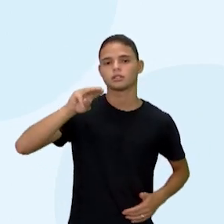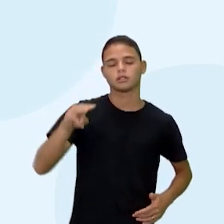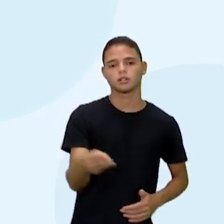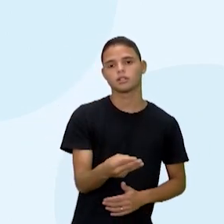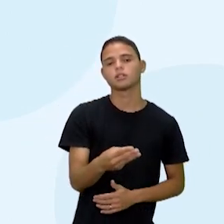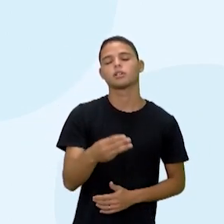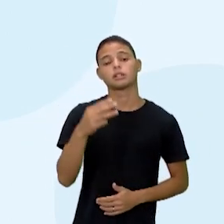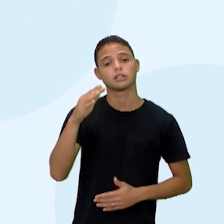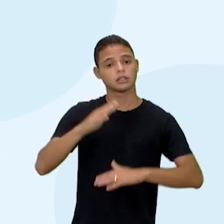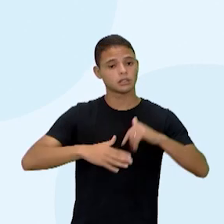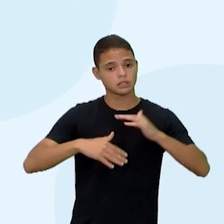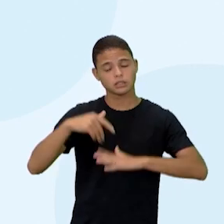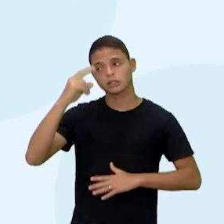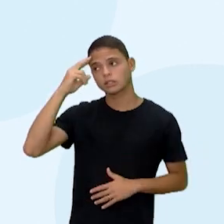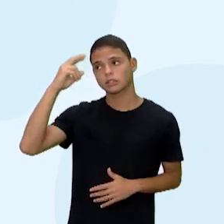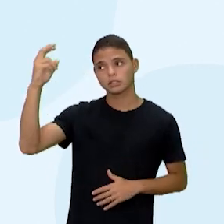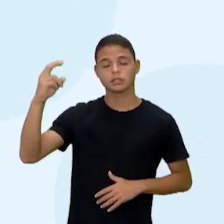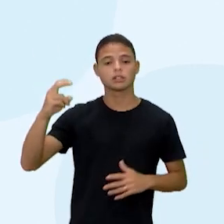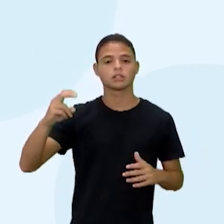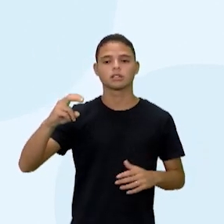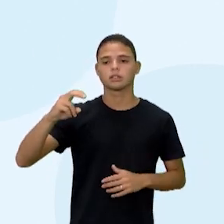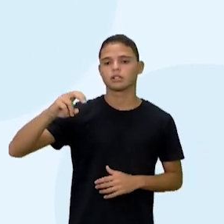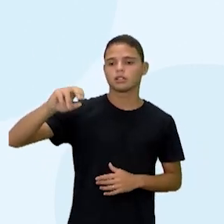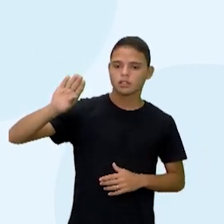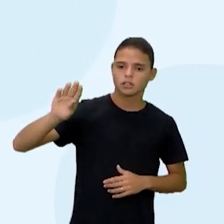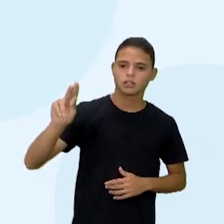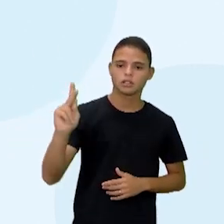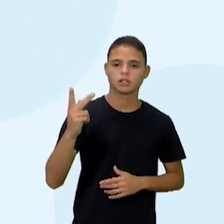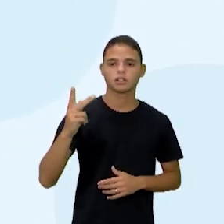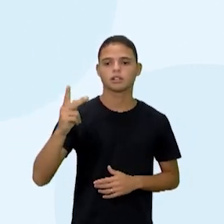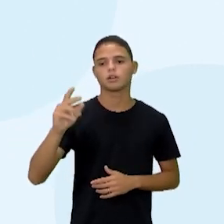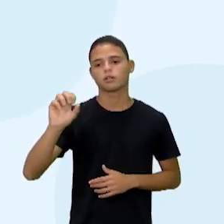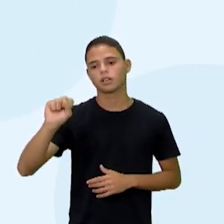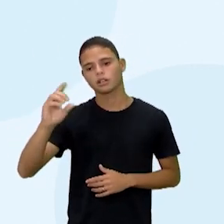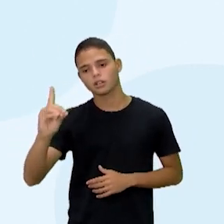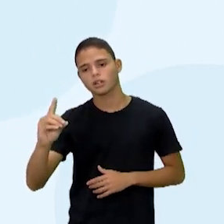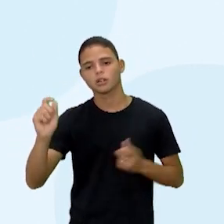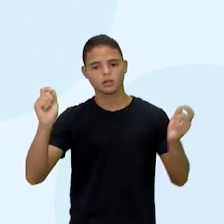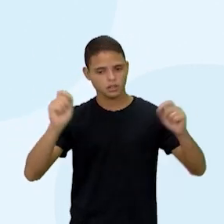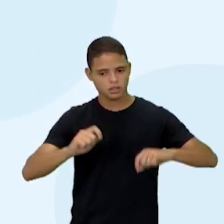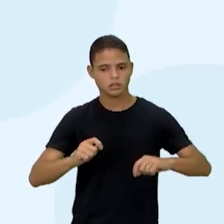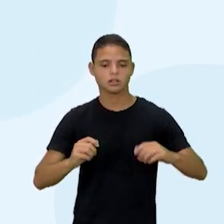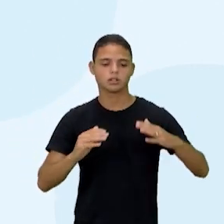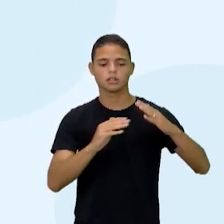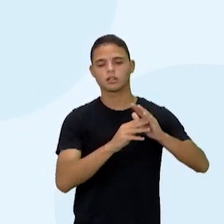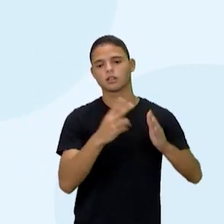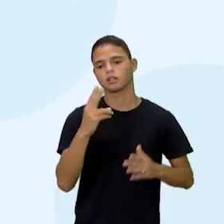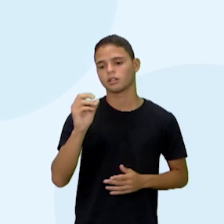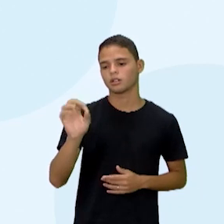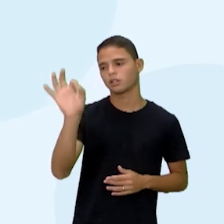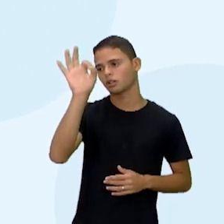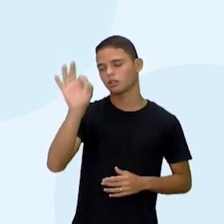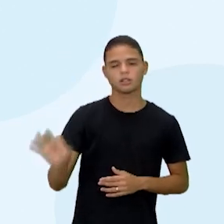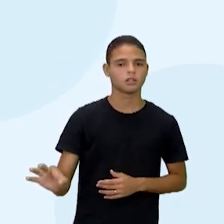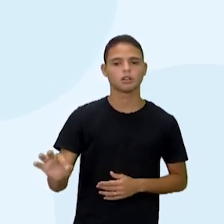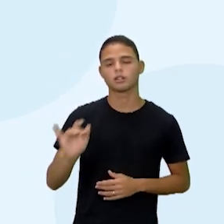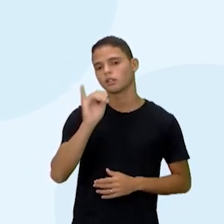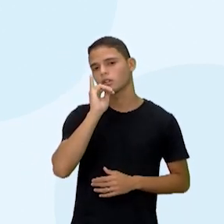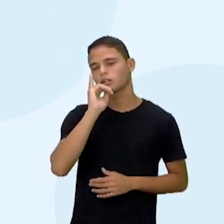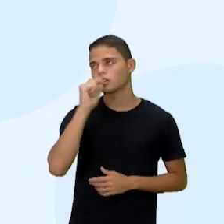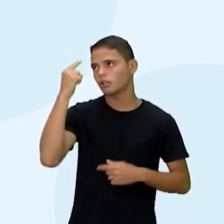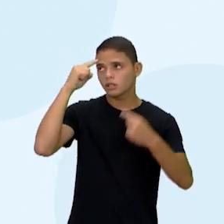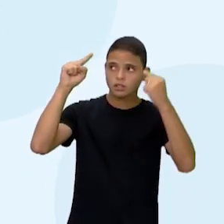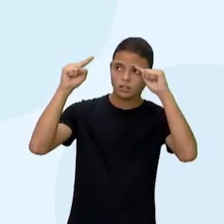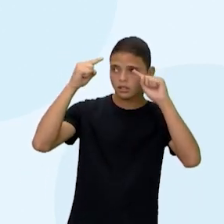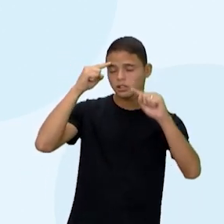superdotados no país, mas isso pode chegar até 20%, se a gente for considerar aspectos como a criatividade,